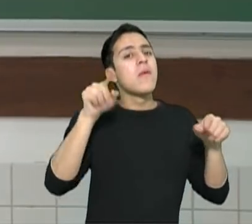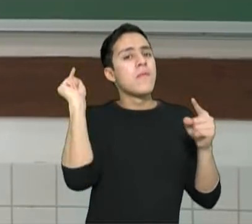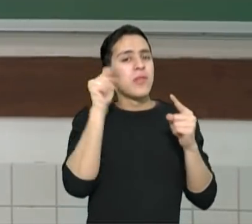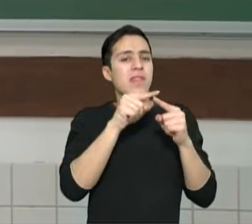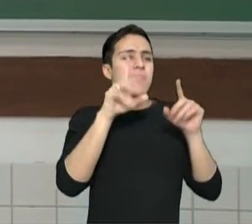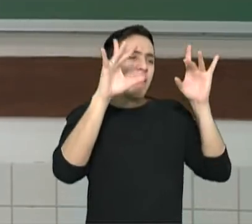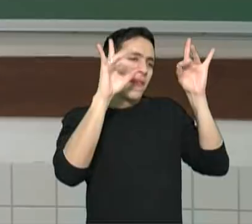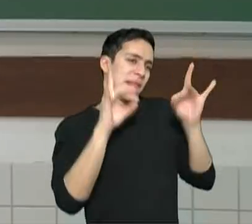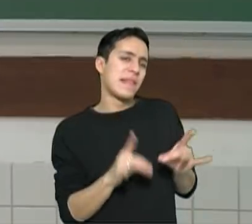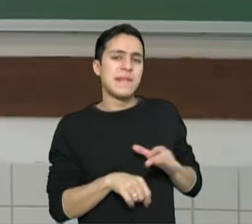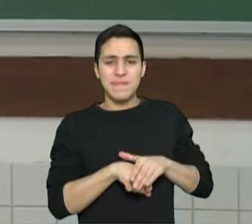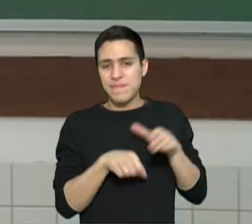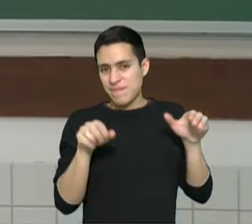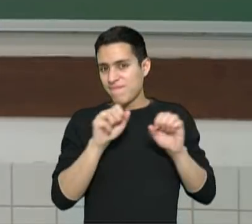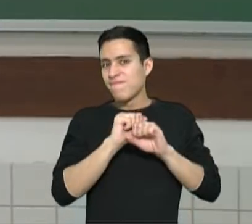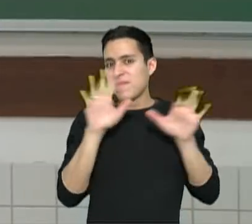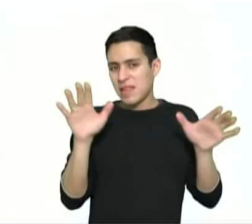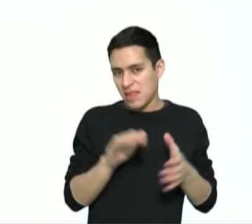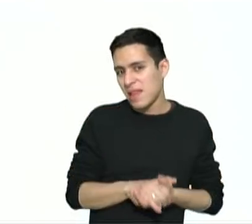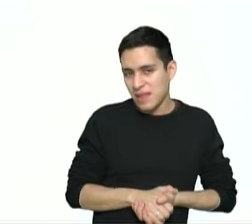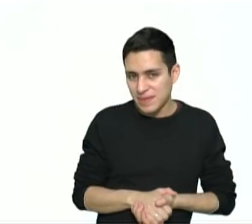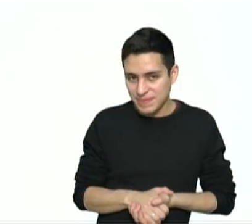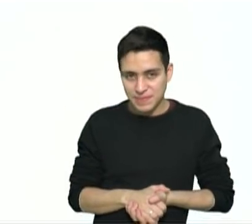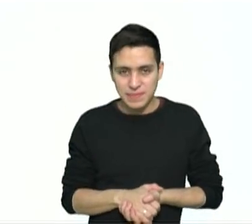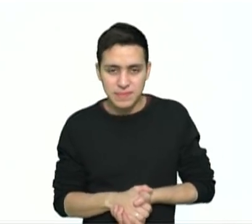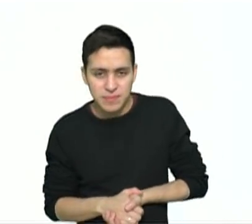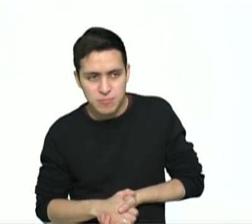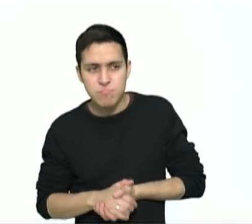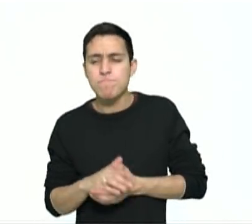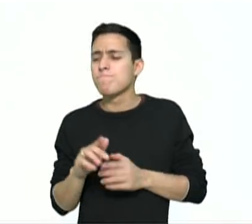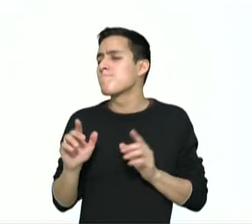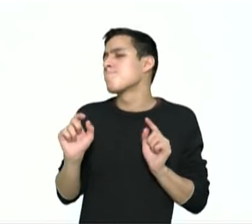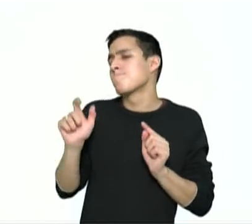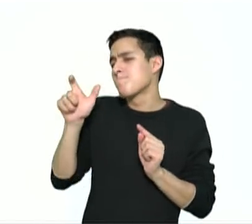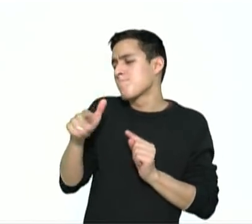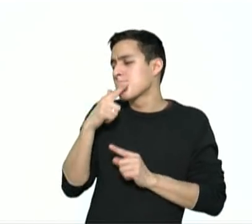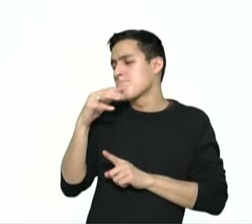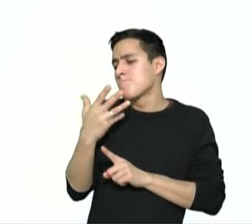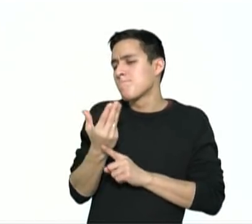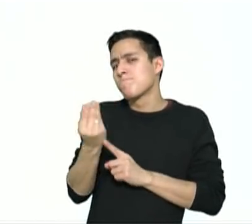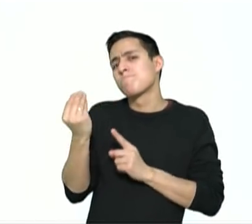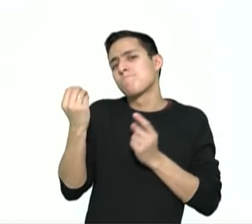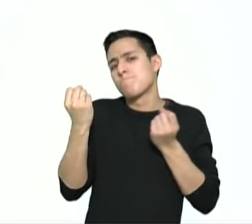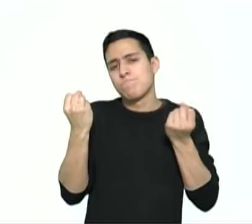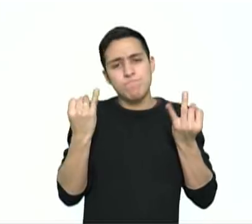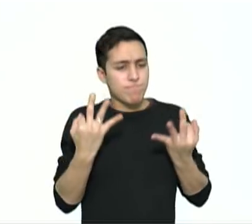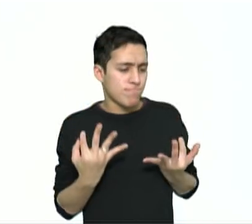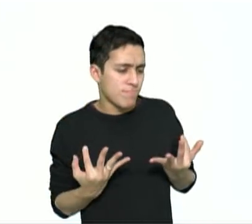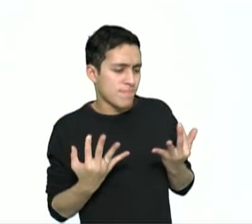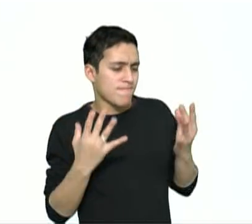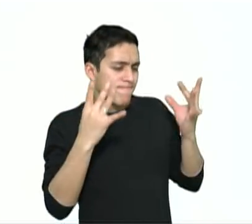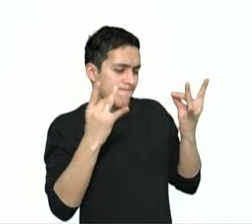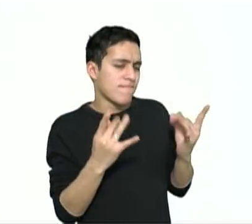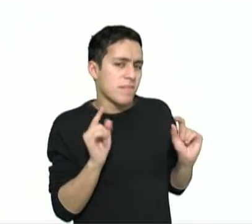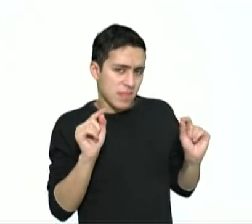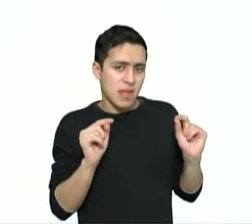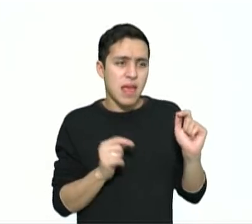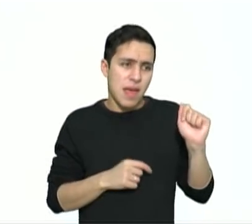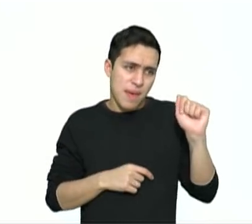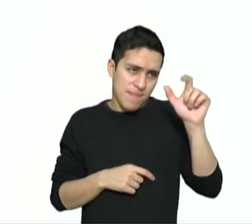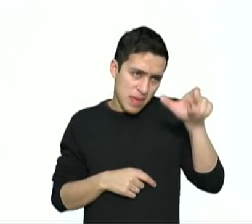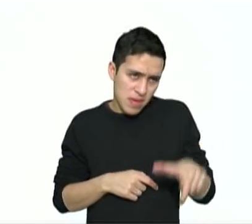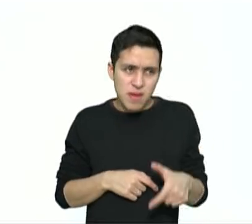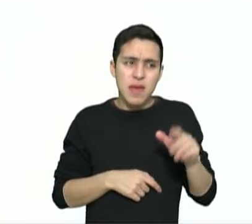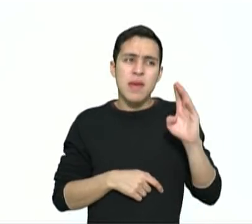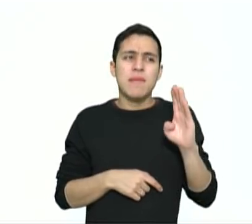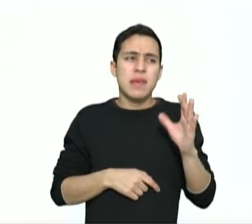fotografias. O que o artista Albert Eckhout retratava? Letra A, pessoas. Letra B,